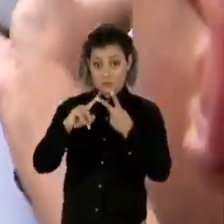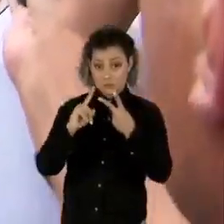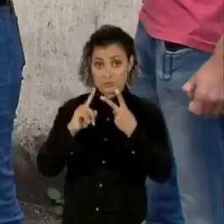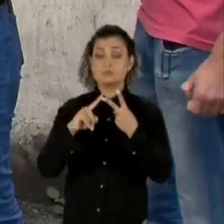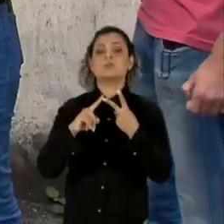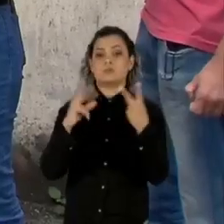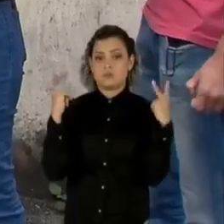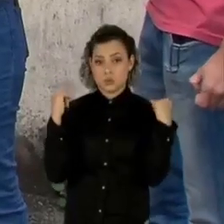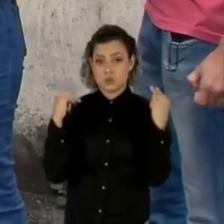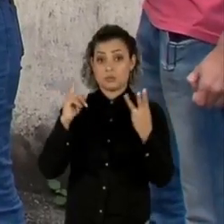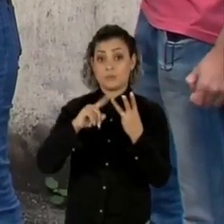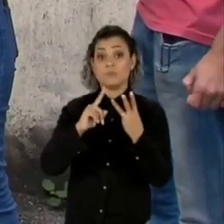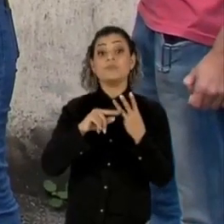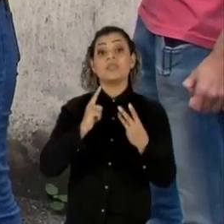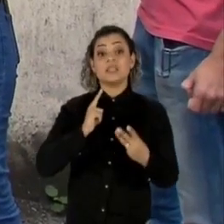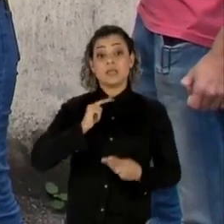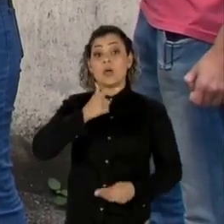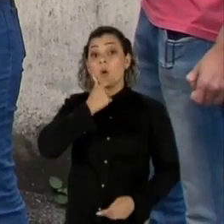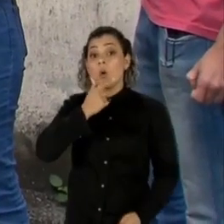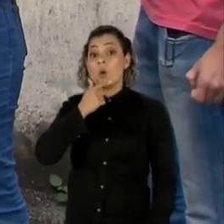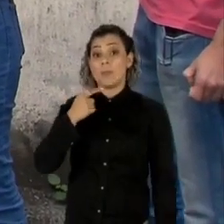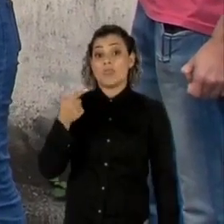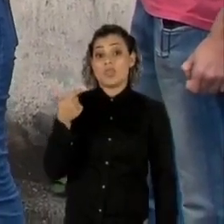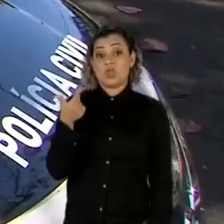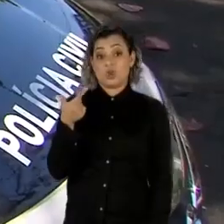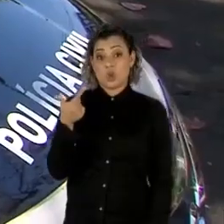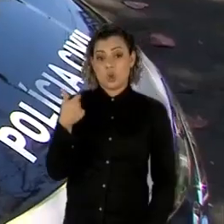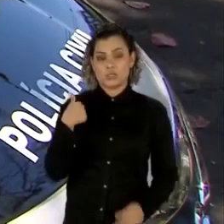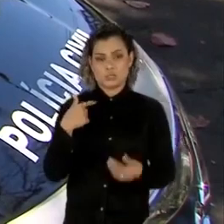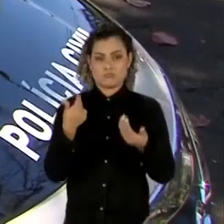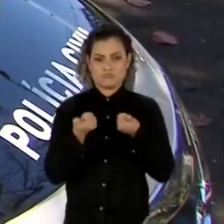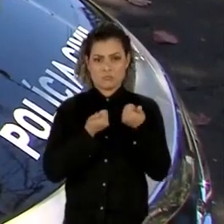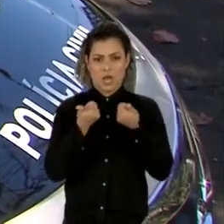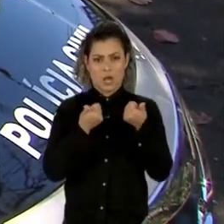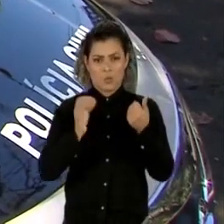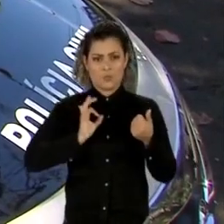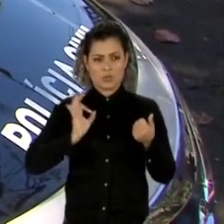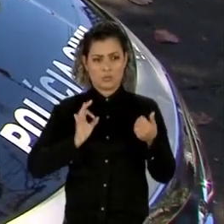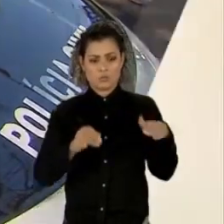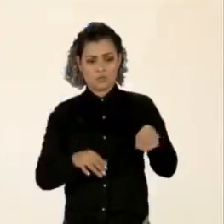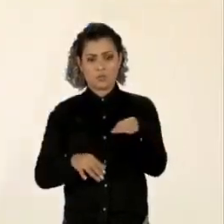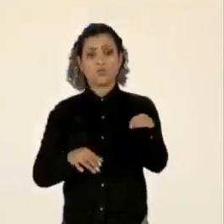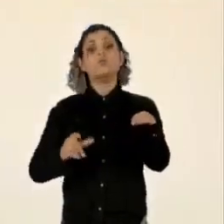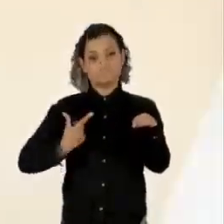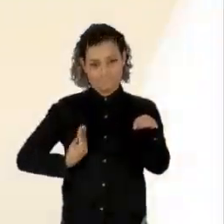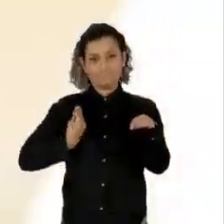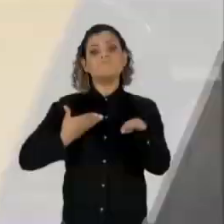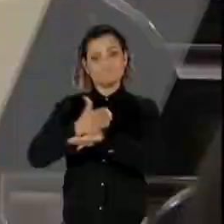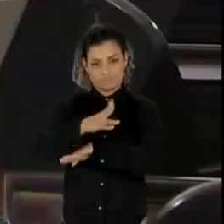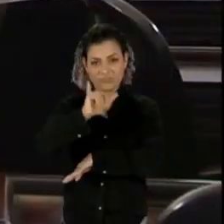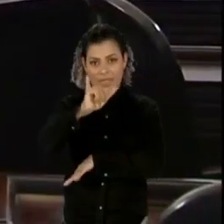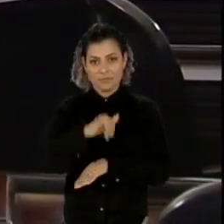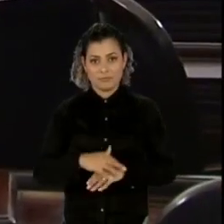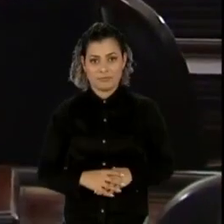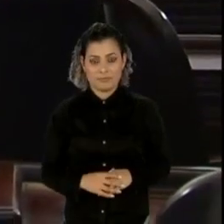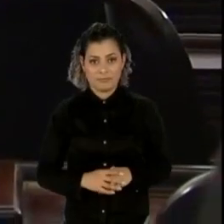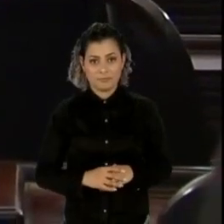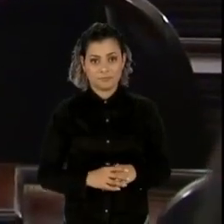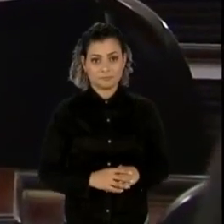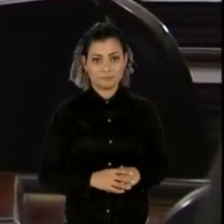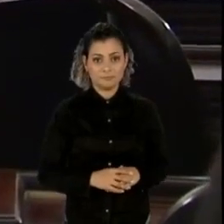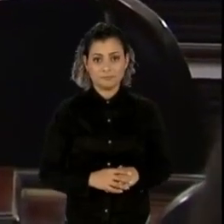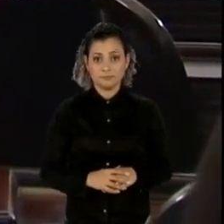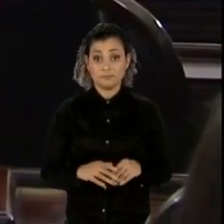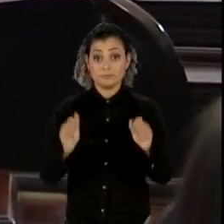estavam e os doze pms que atuavam na região no dia da morte também participaram a